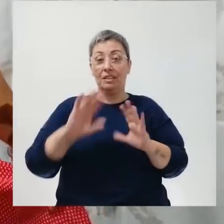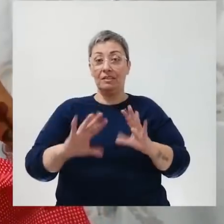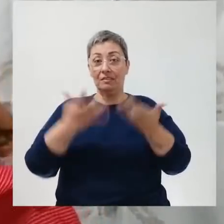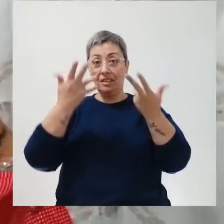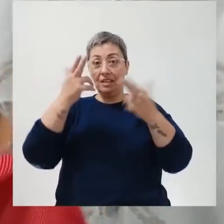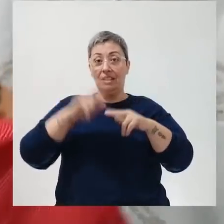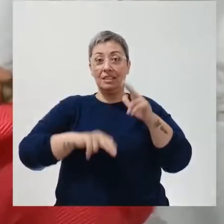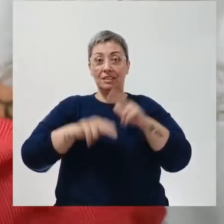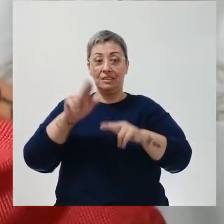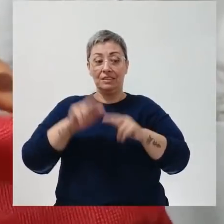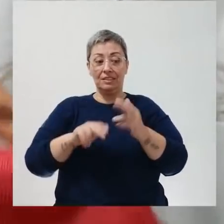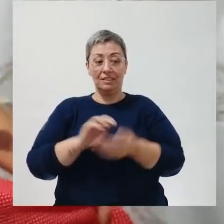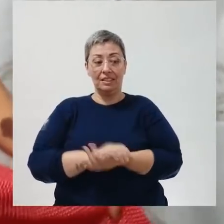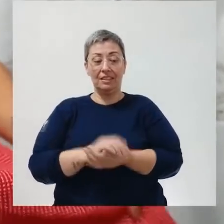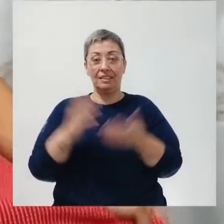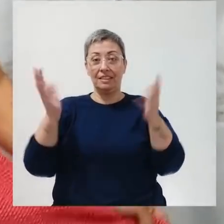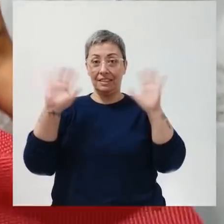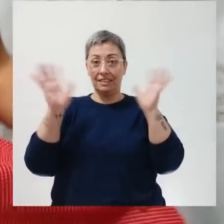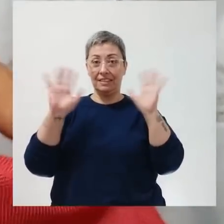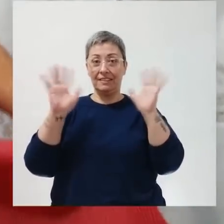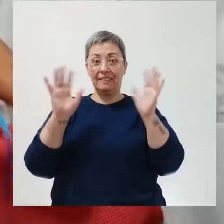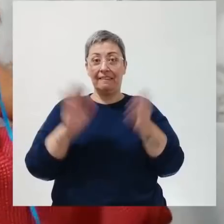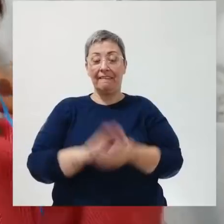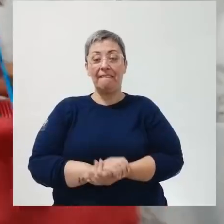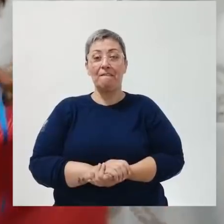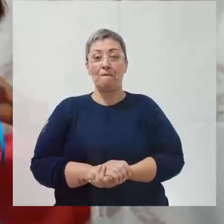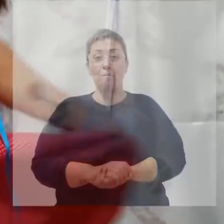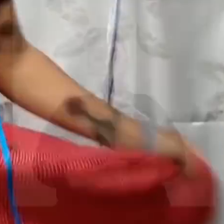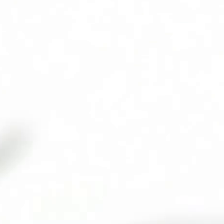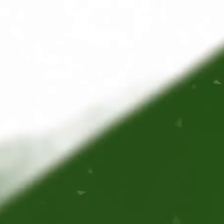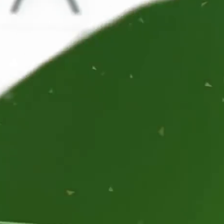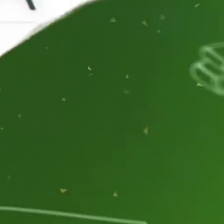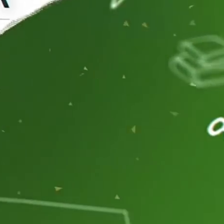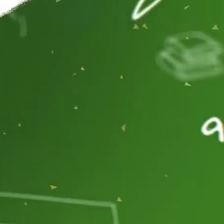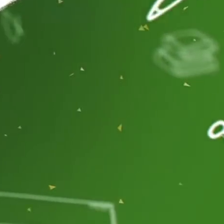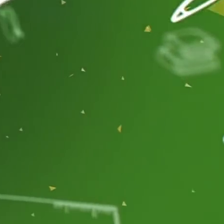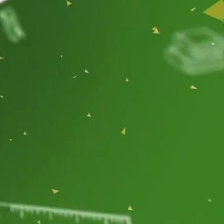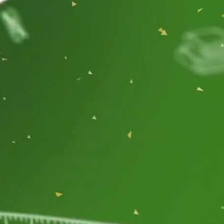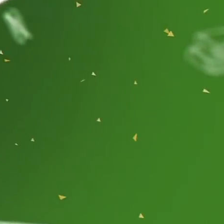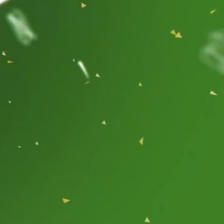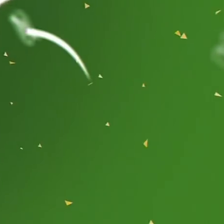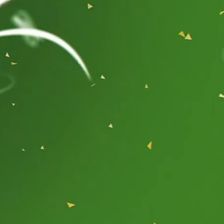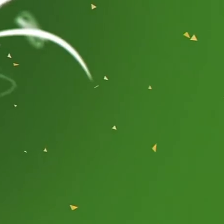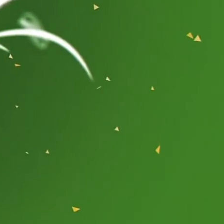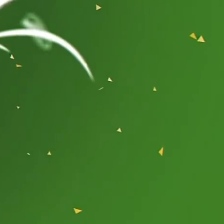arraiar, criançada! Tchau, tchau!